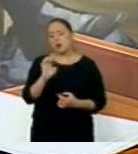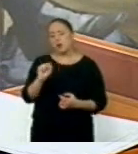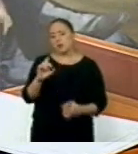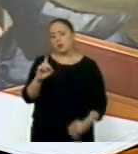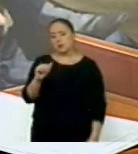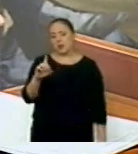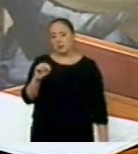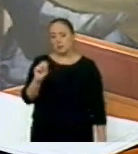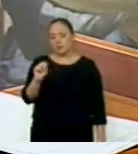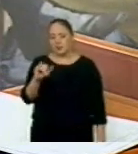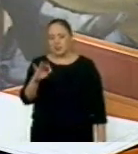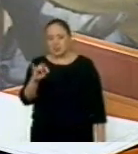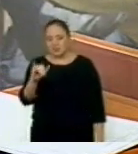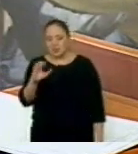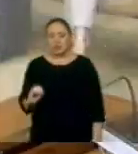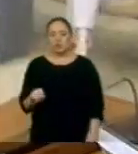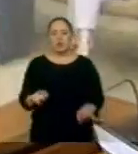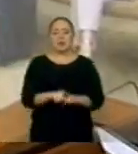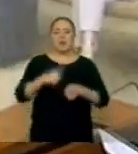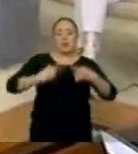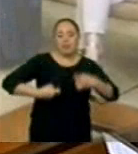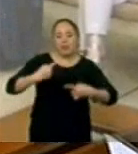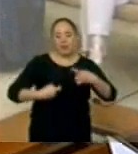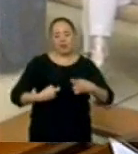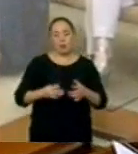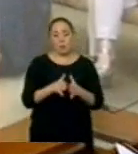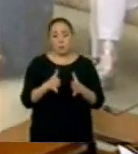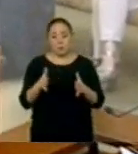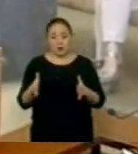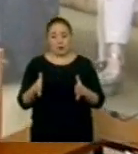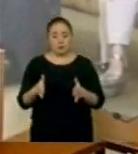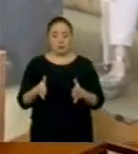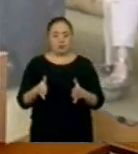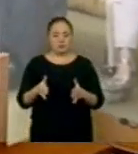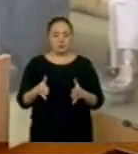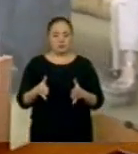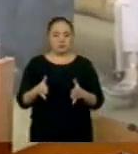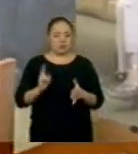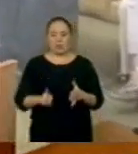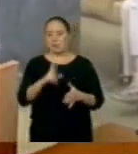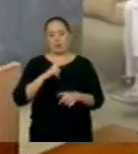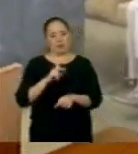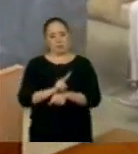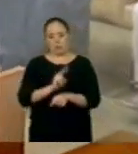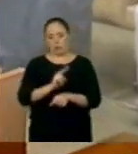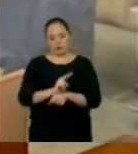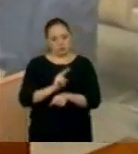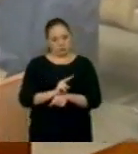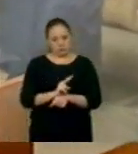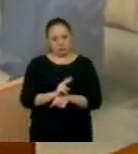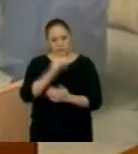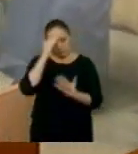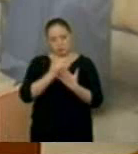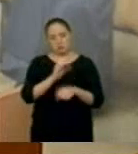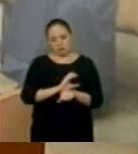hipótese mesmo de guerra, o mandato do parlamentar deixou de ter ou de merecer proteção por parte do legislador constituinte. Já concluindo,